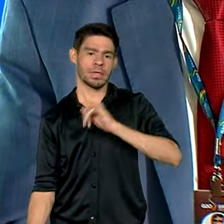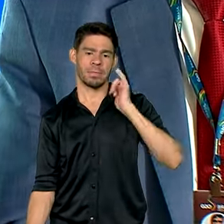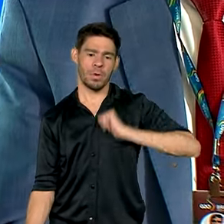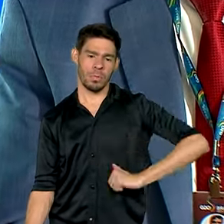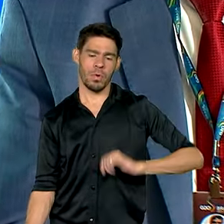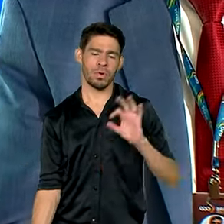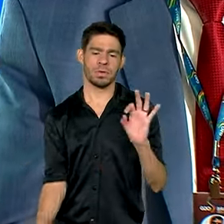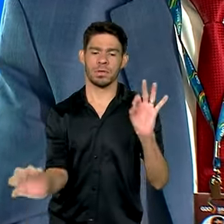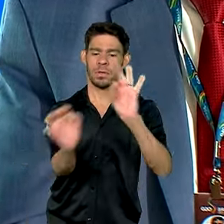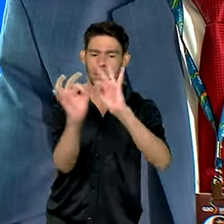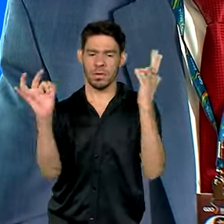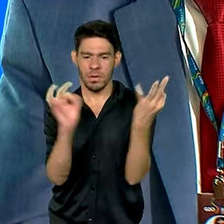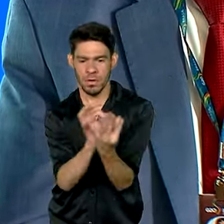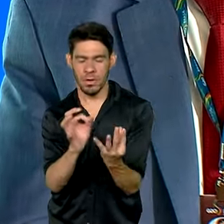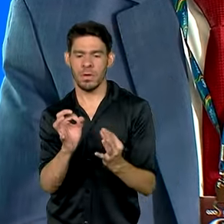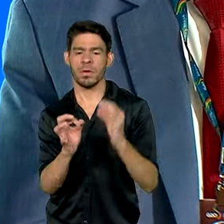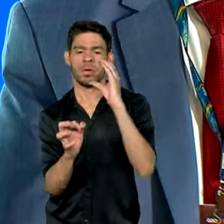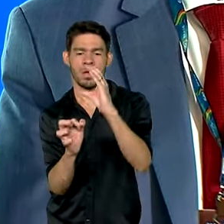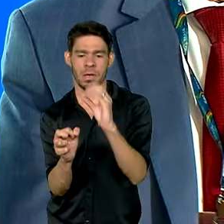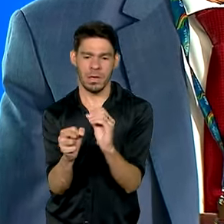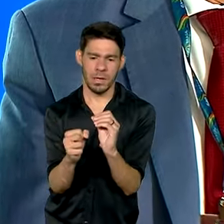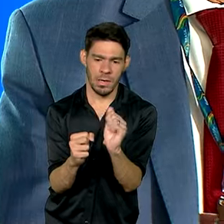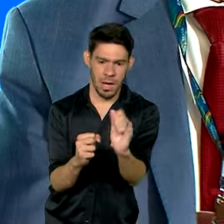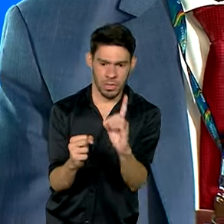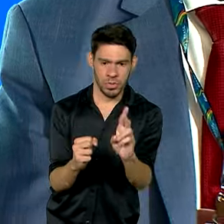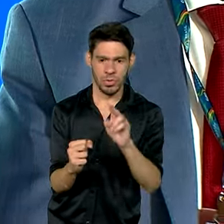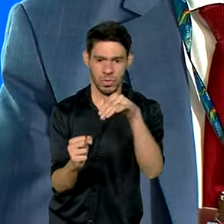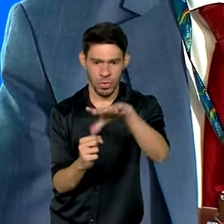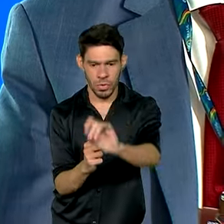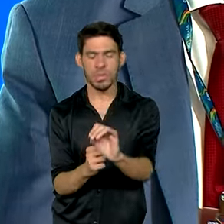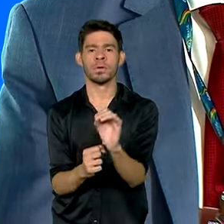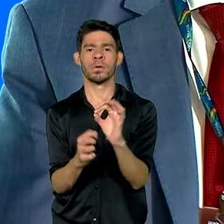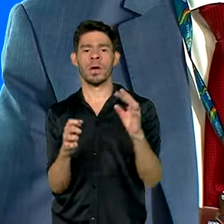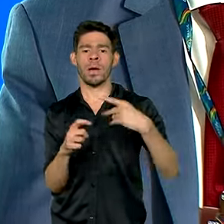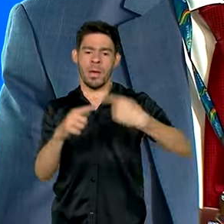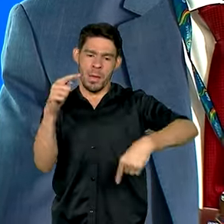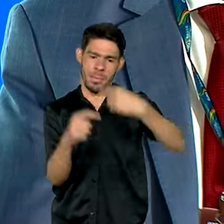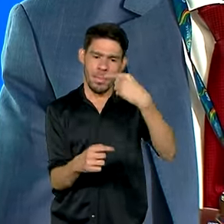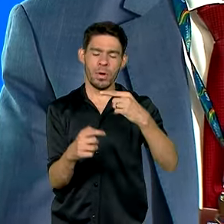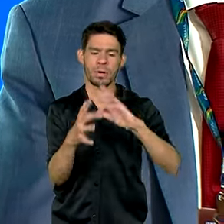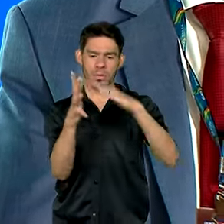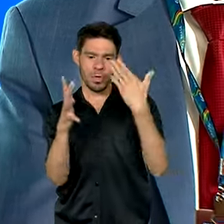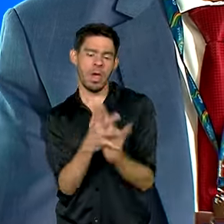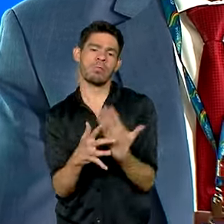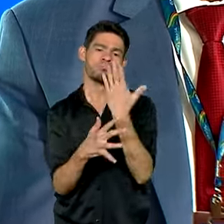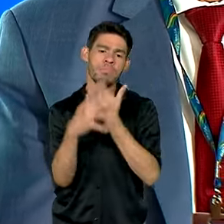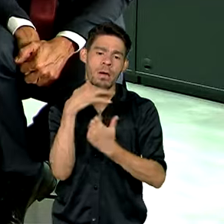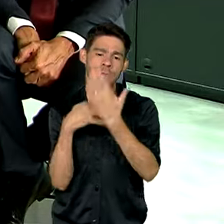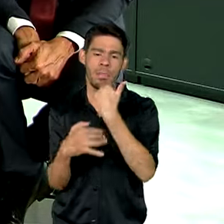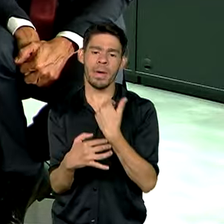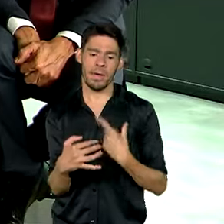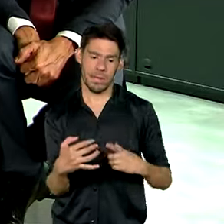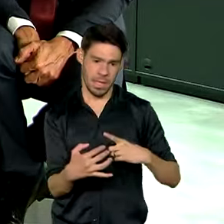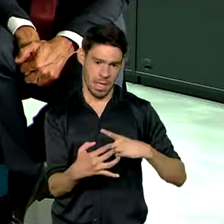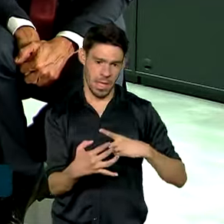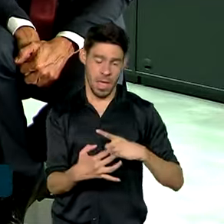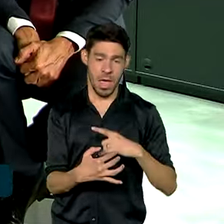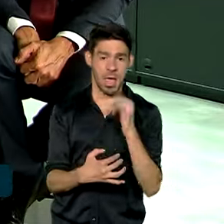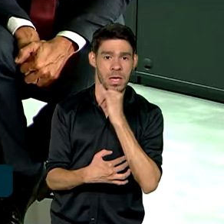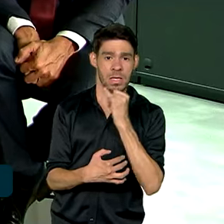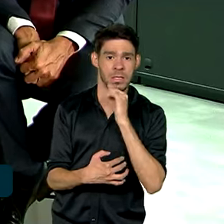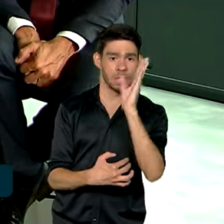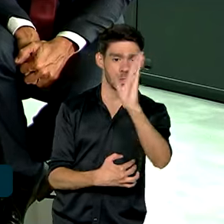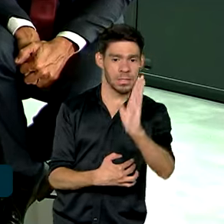como um instrumento como Cadastro Único, as nossas políticas de alimentação escolar, por exemplo, certamente estarão presentes. No Brasil, por